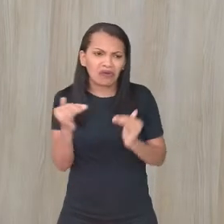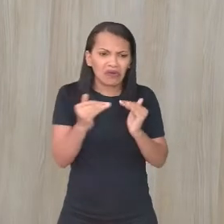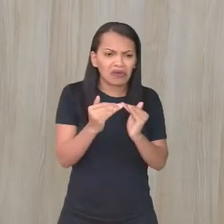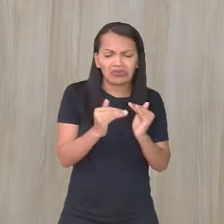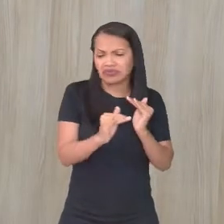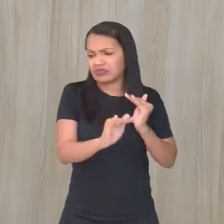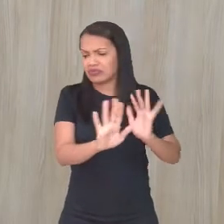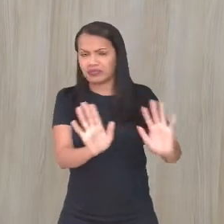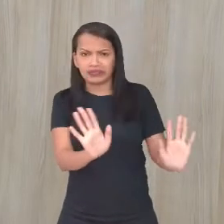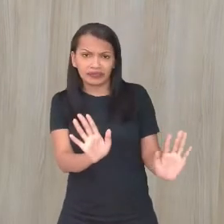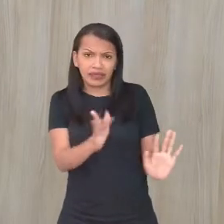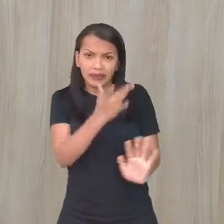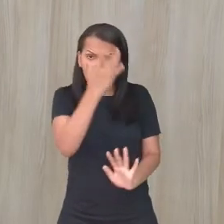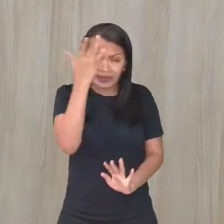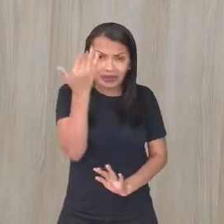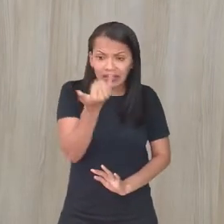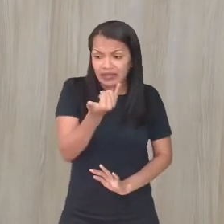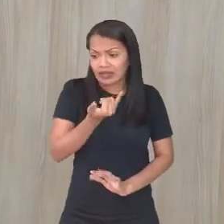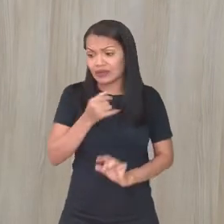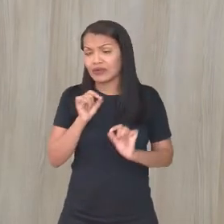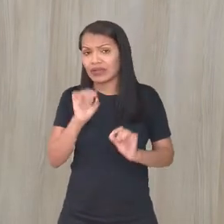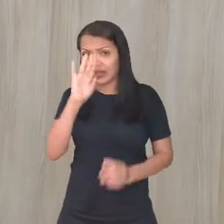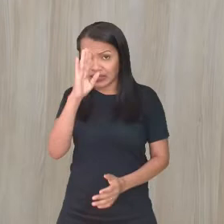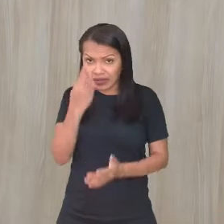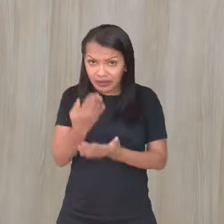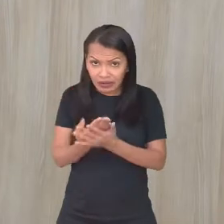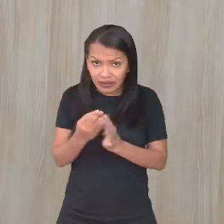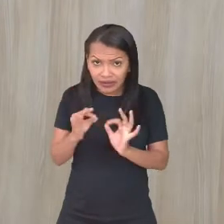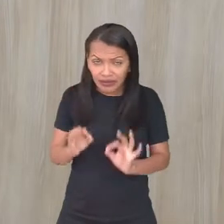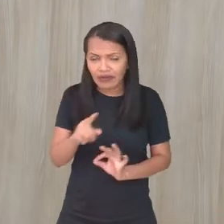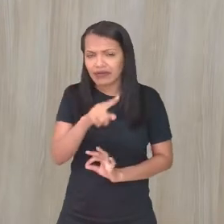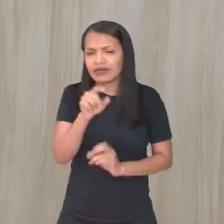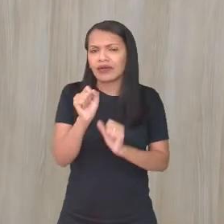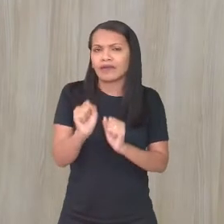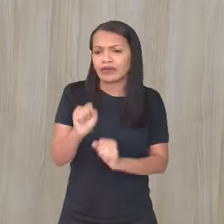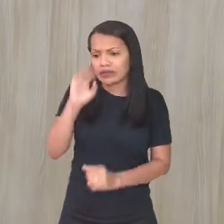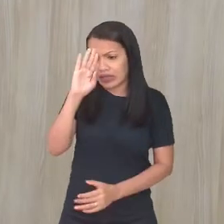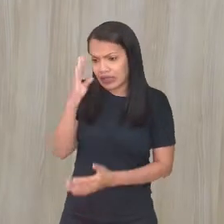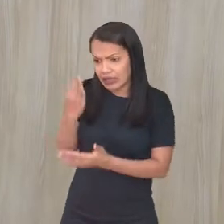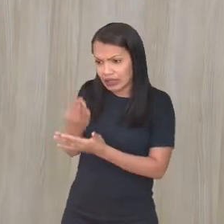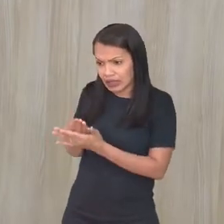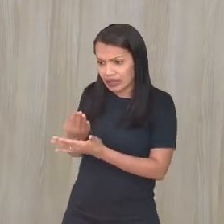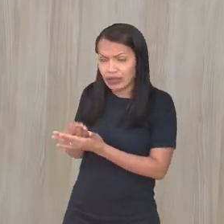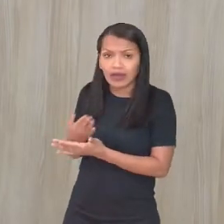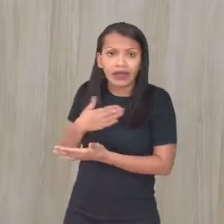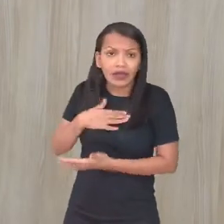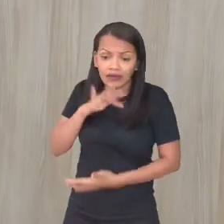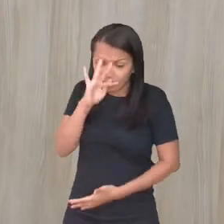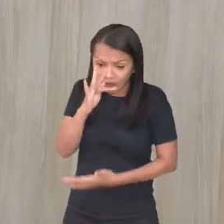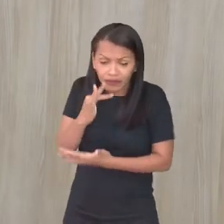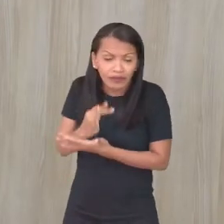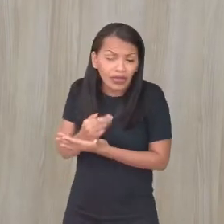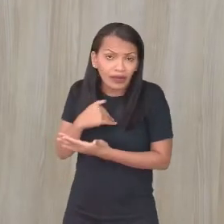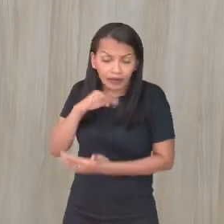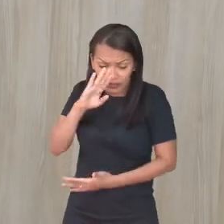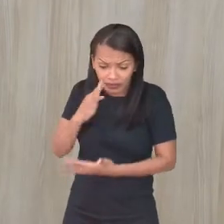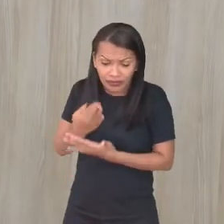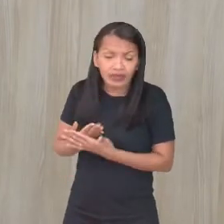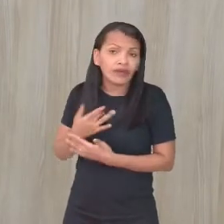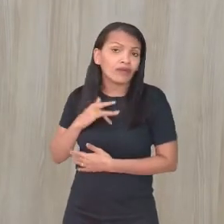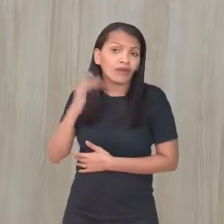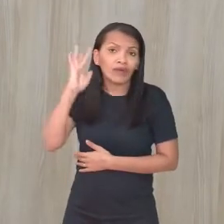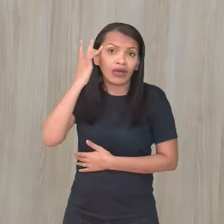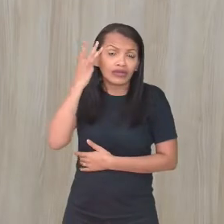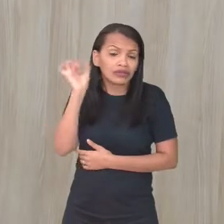que algumas pessoas dizem a respeito do que acreditam. Você pode acreditar, se a sua fé, a sua crença, o que você acha, ela é